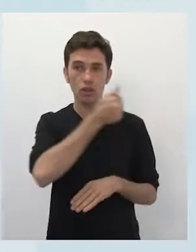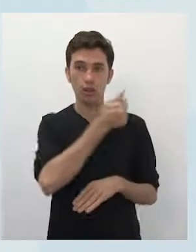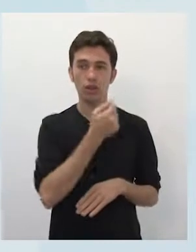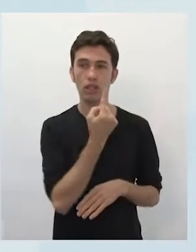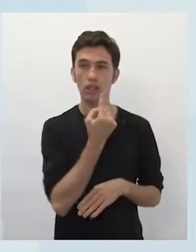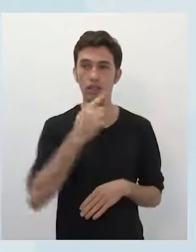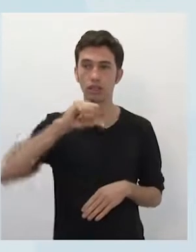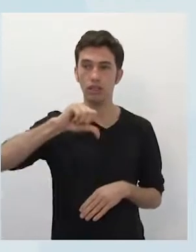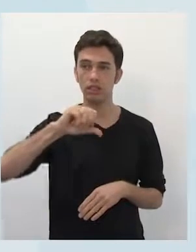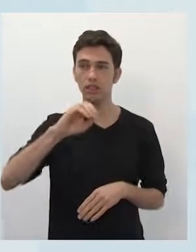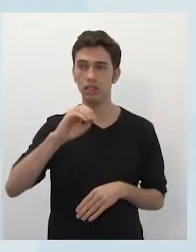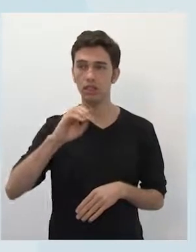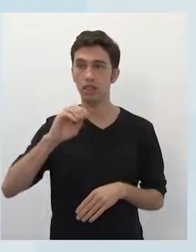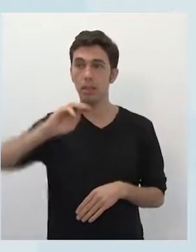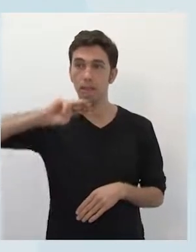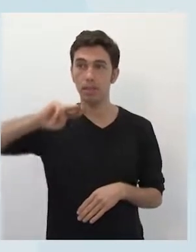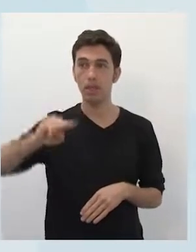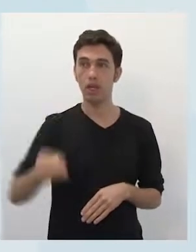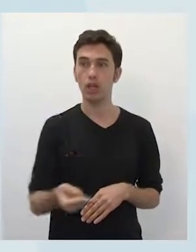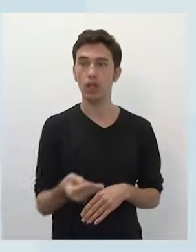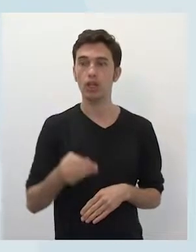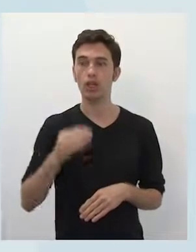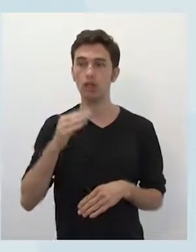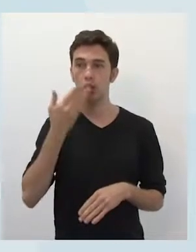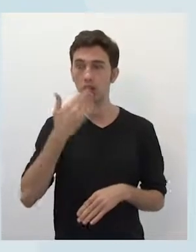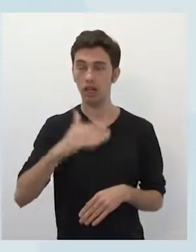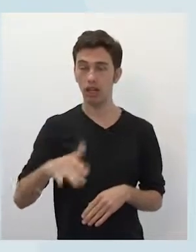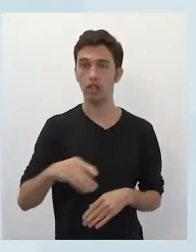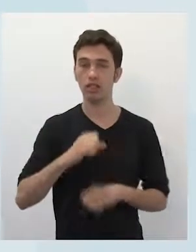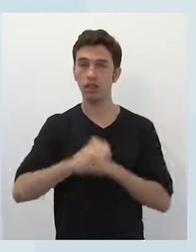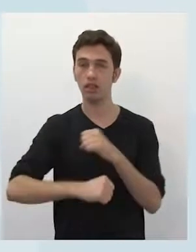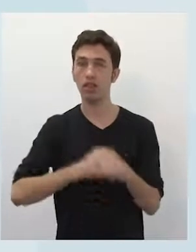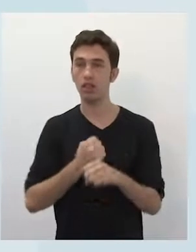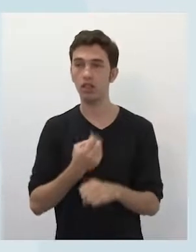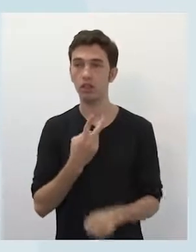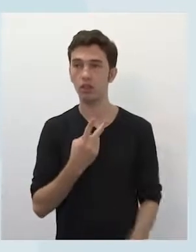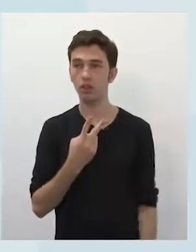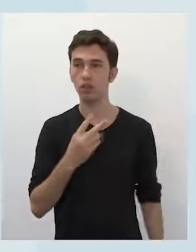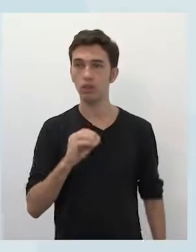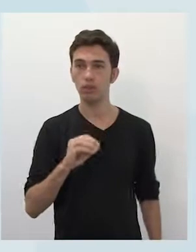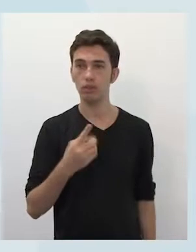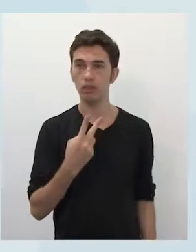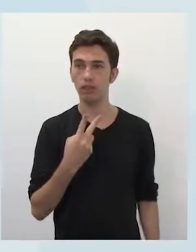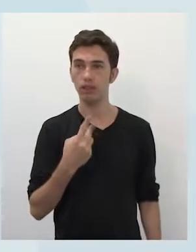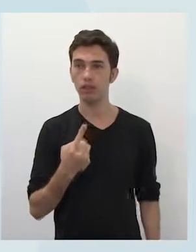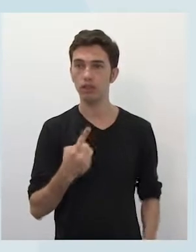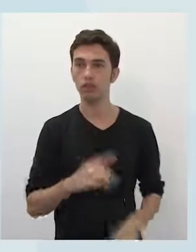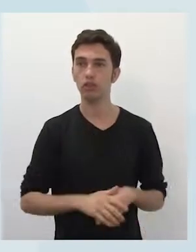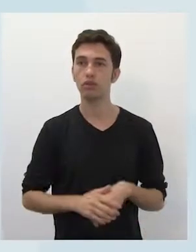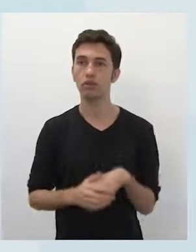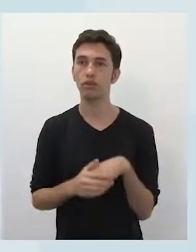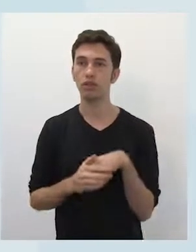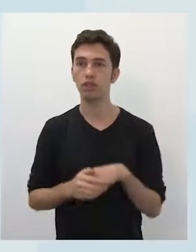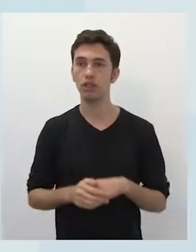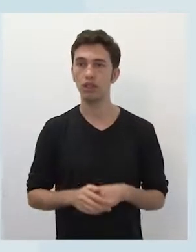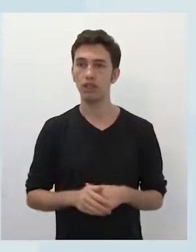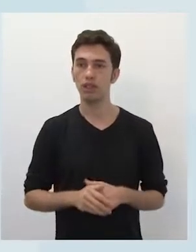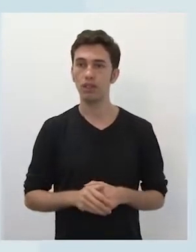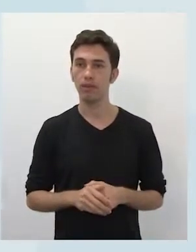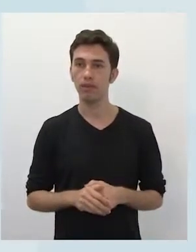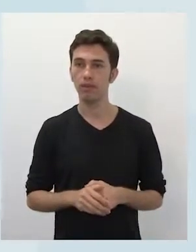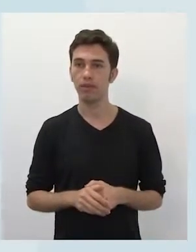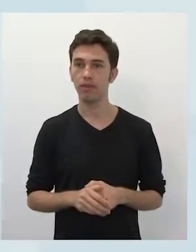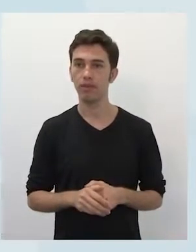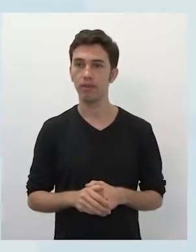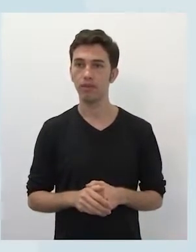nós temos aí o Fundo, né, das Nações Unidas para a Infância. Então, nós já temos o destaque para a infância, para a criança.